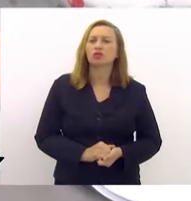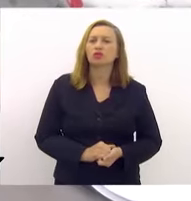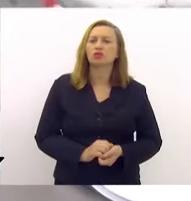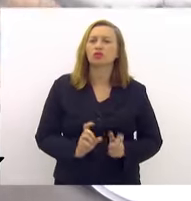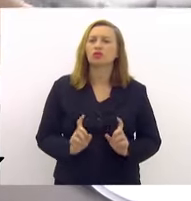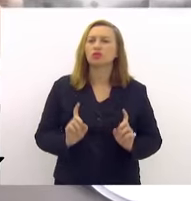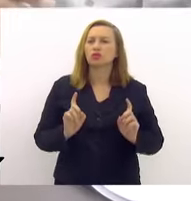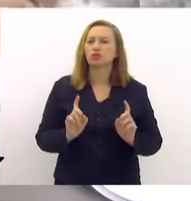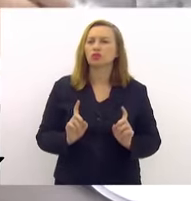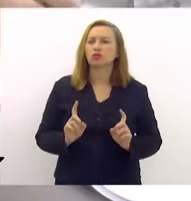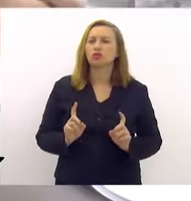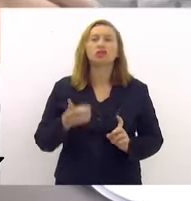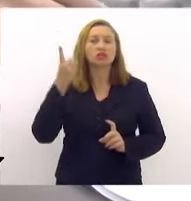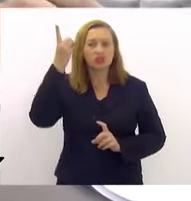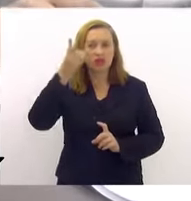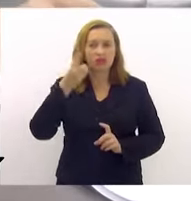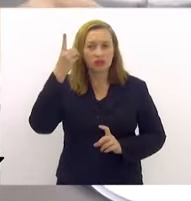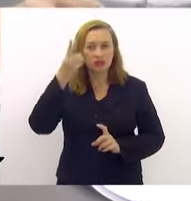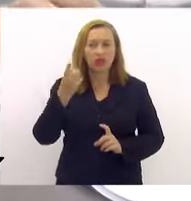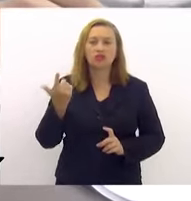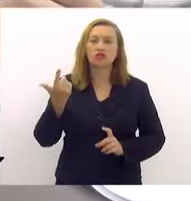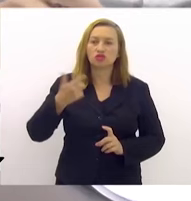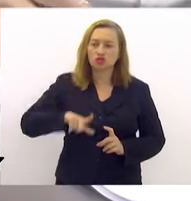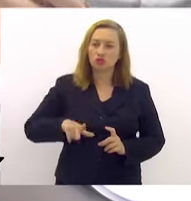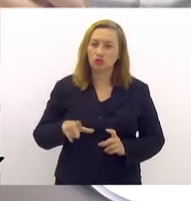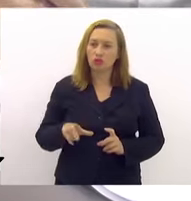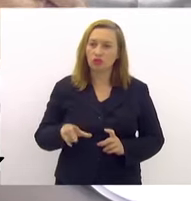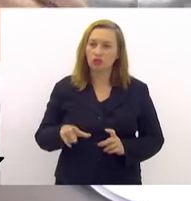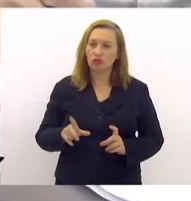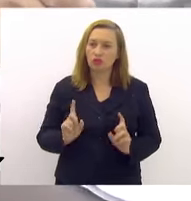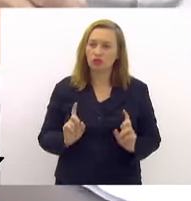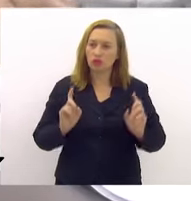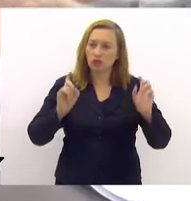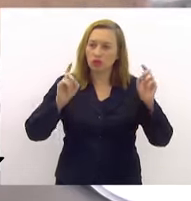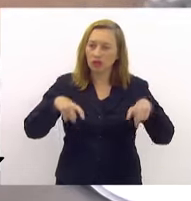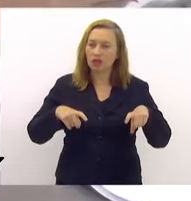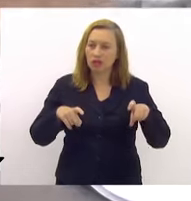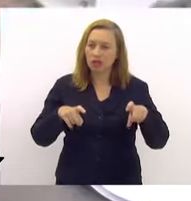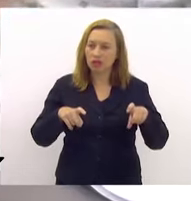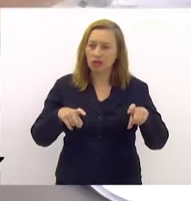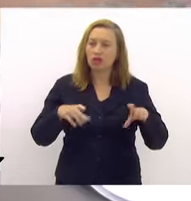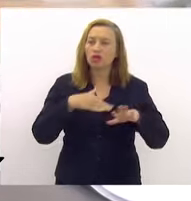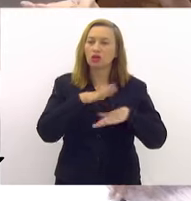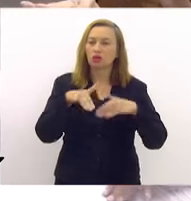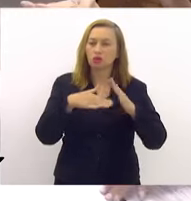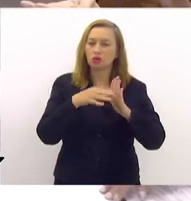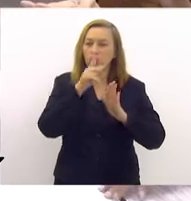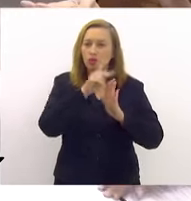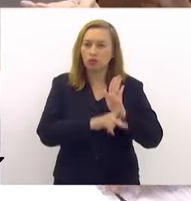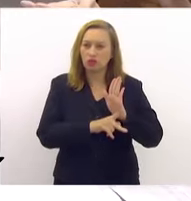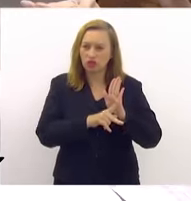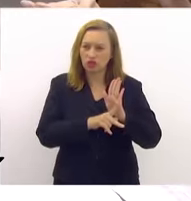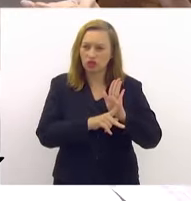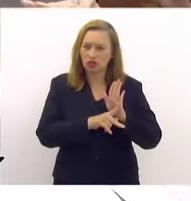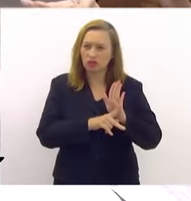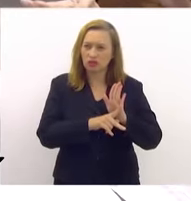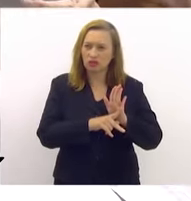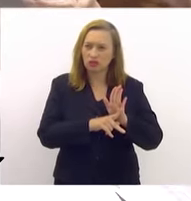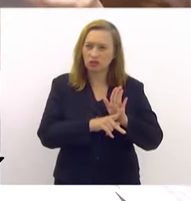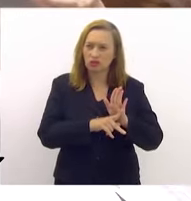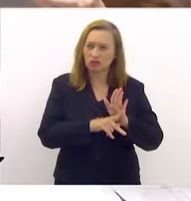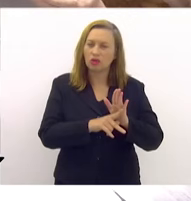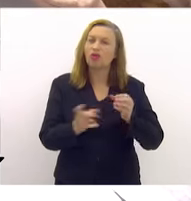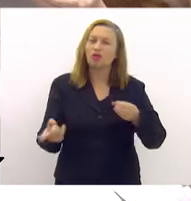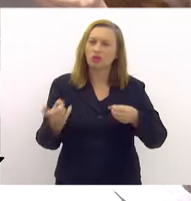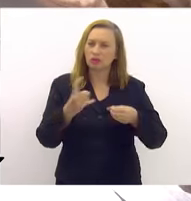reeleitos, automaticamente, todos os seus projetos estão desarquivados. Pega o projeto de resolução e entrega o marquinho em mim, que você quer nada do cúmplice. Mas tem uma